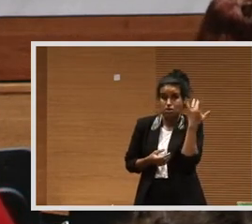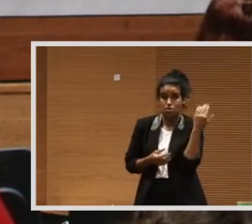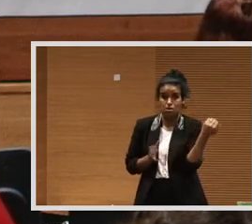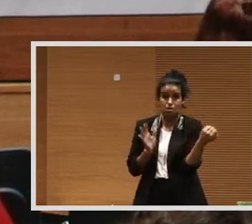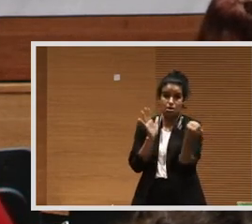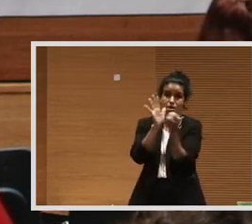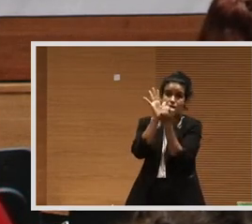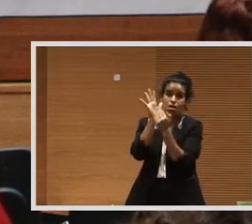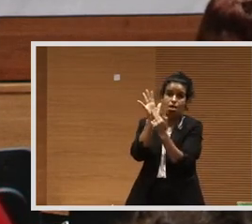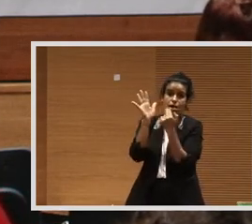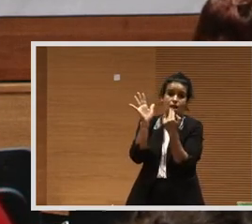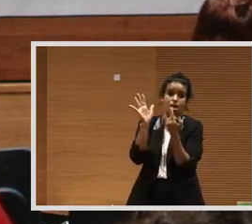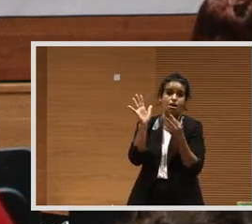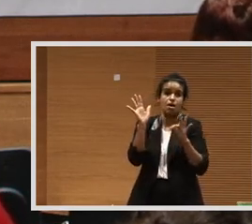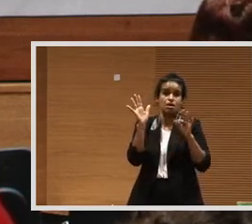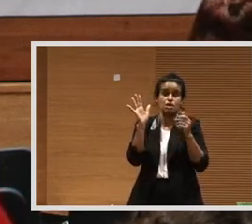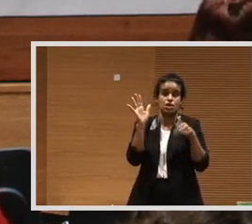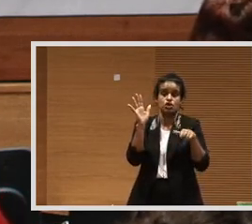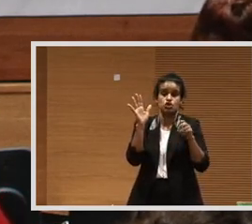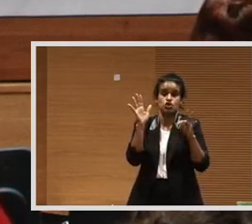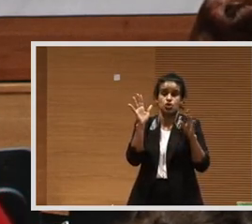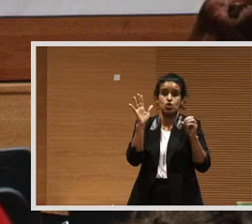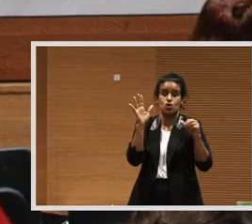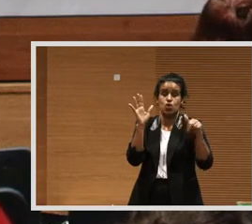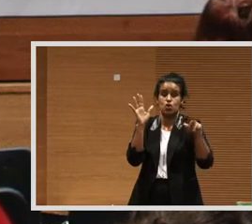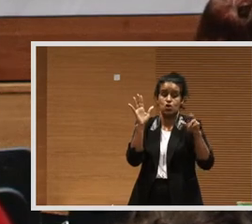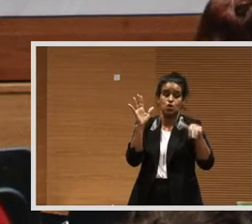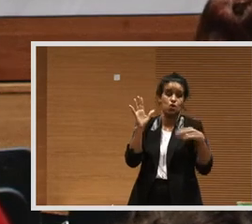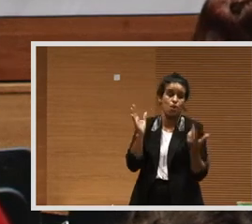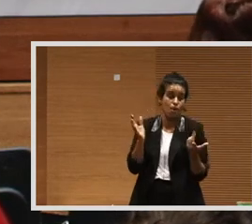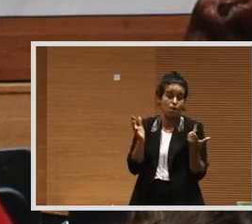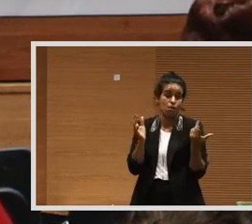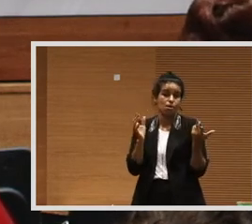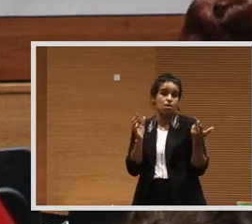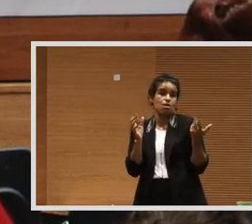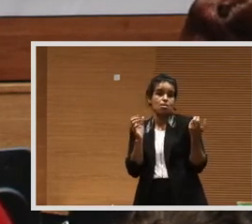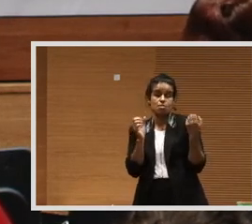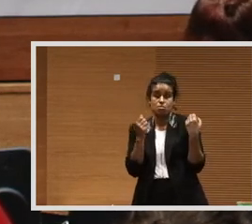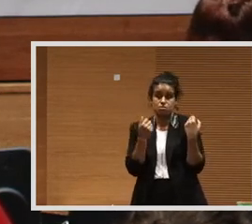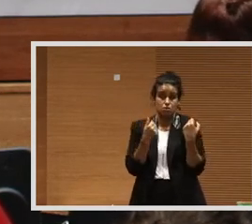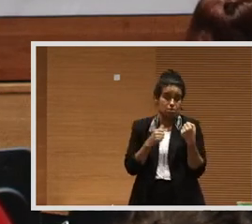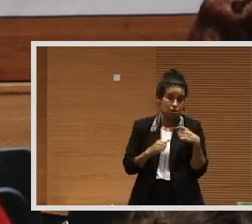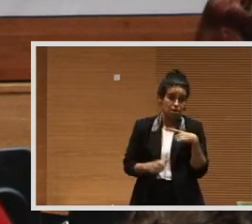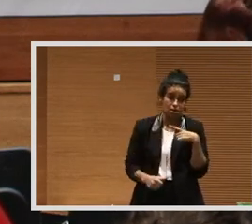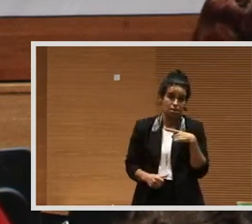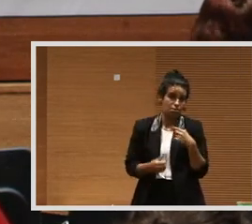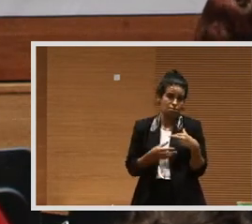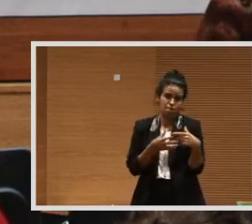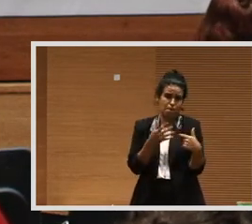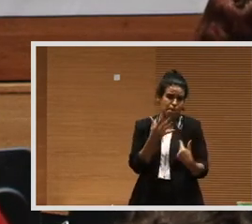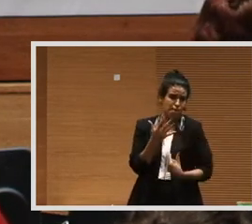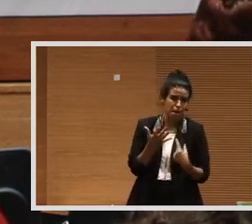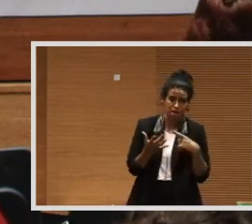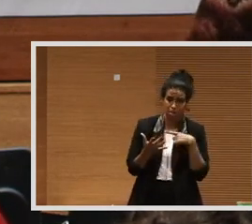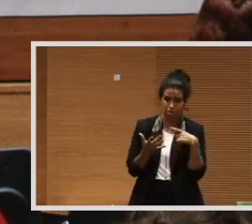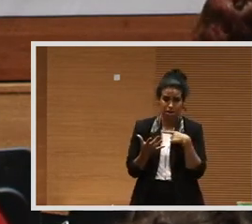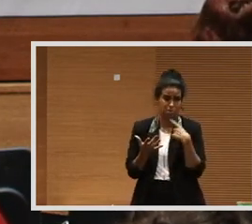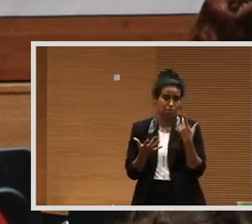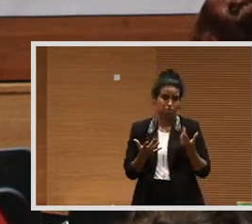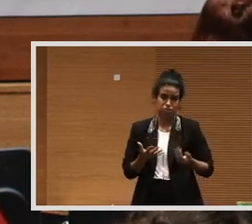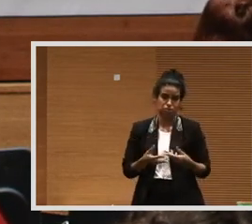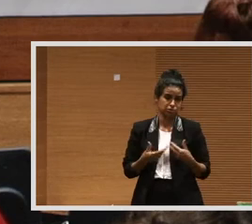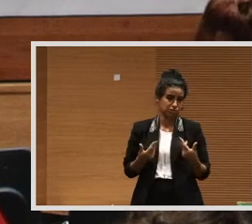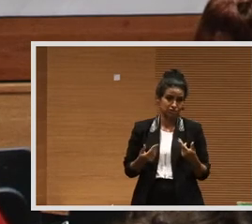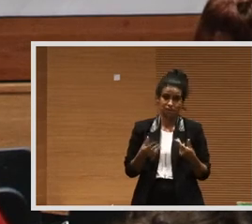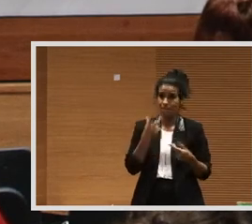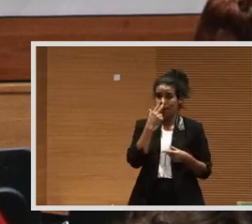com algum tipo de transtorno, com algum tipo de... ou tem hiperatividade, ou tem... Enfim, todas essas